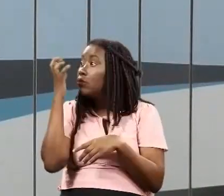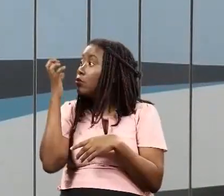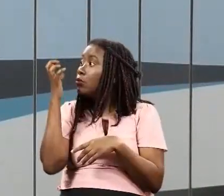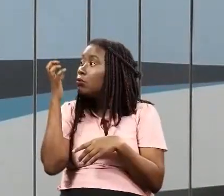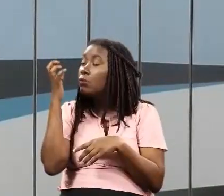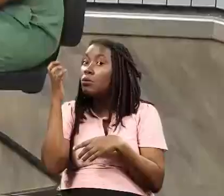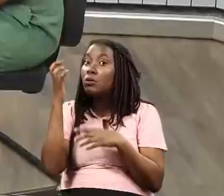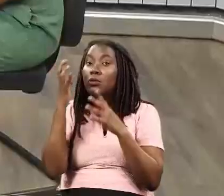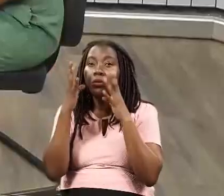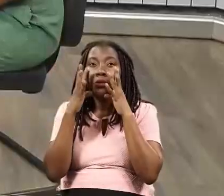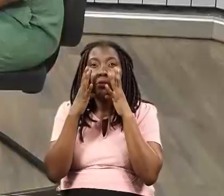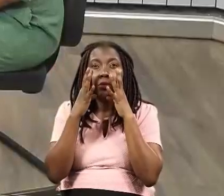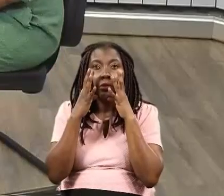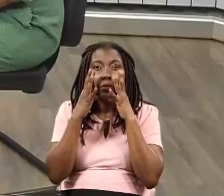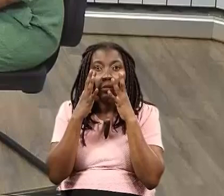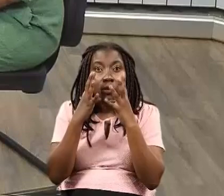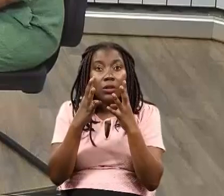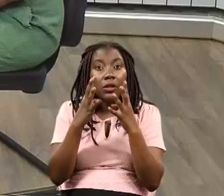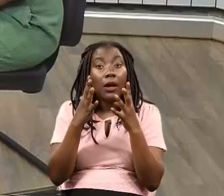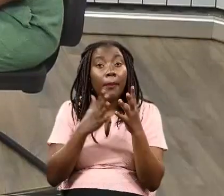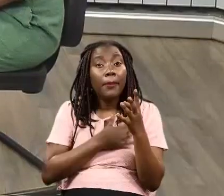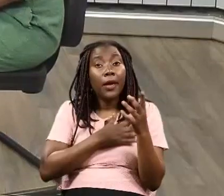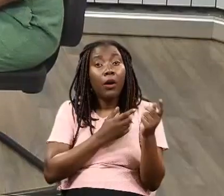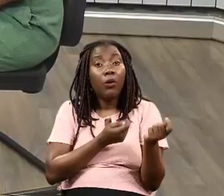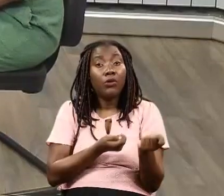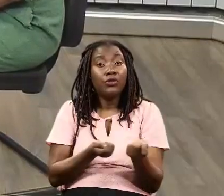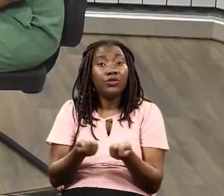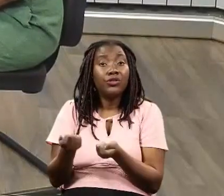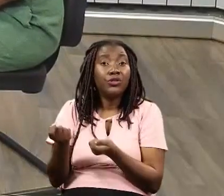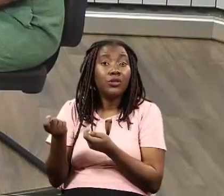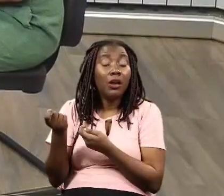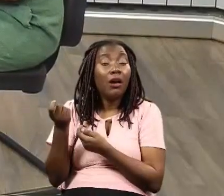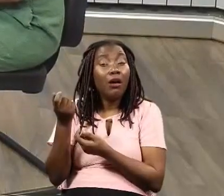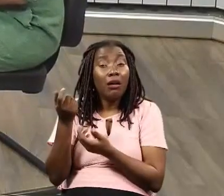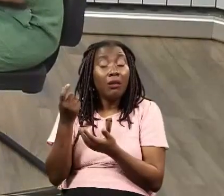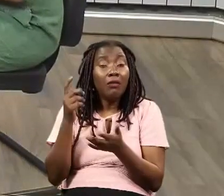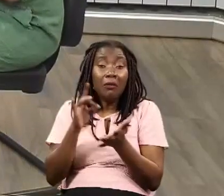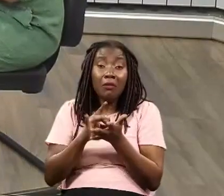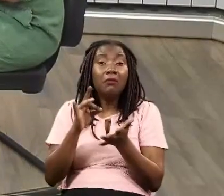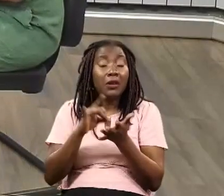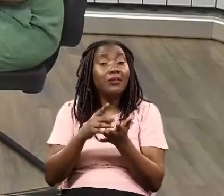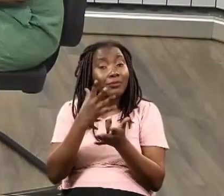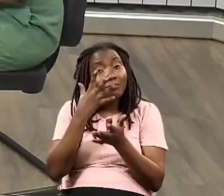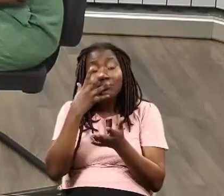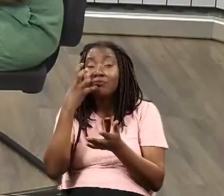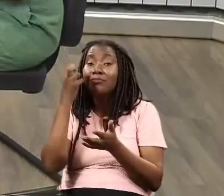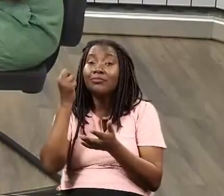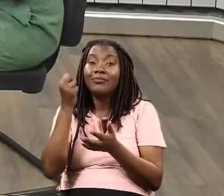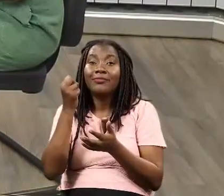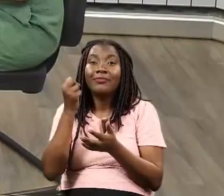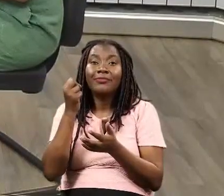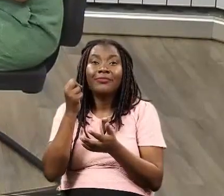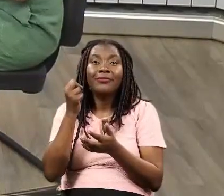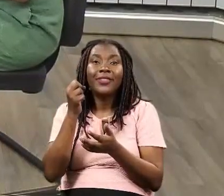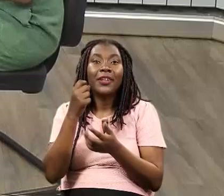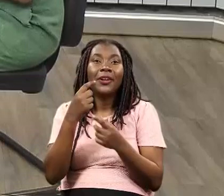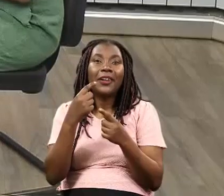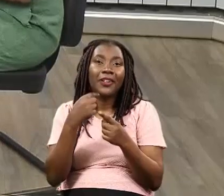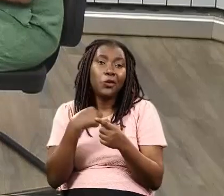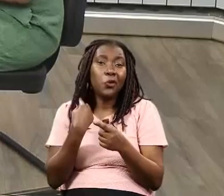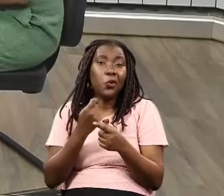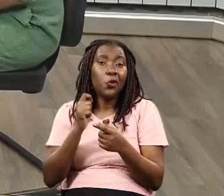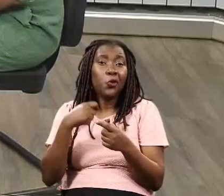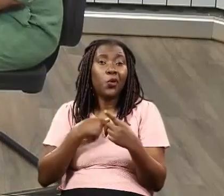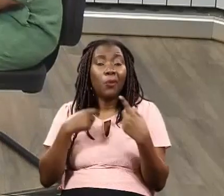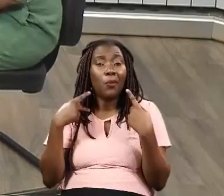cativar. Pra aprender mesmo, né? A minha rotina. E isso cativa, porque a gente está... Sim. Somos pessoas e estamos